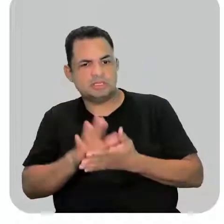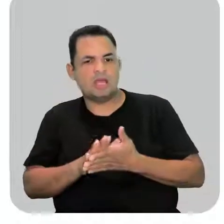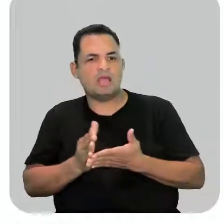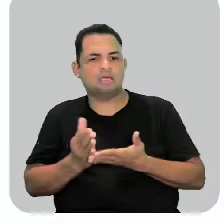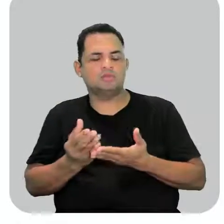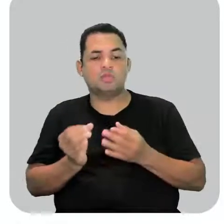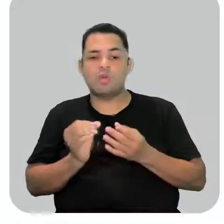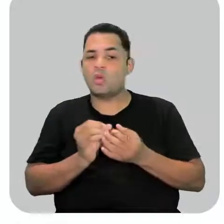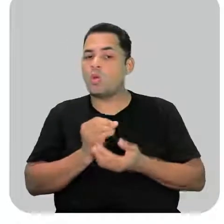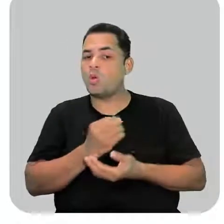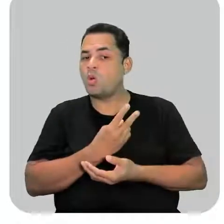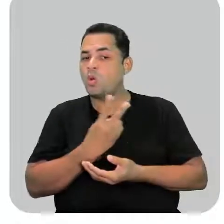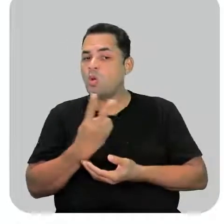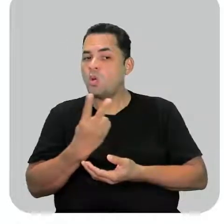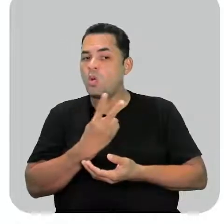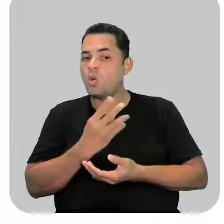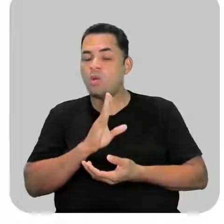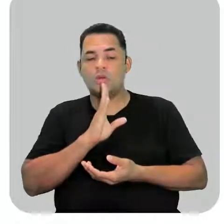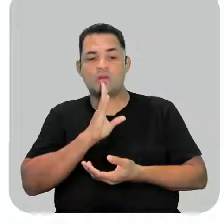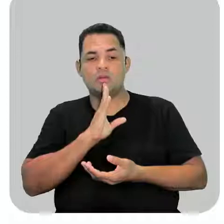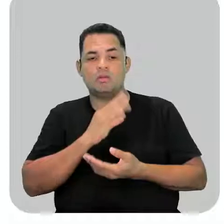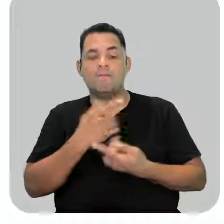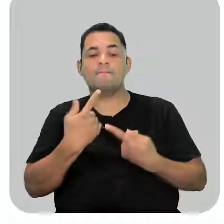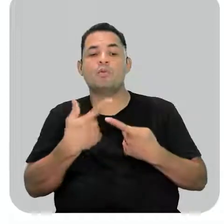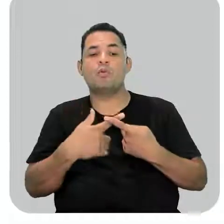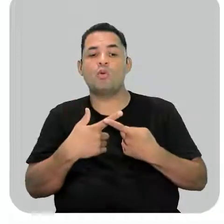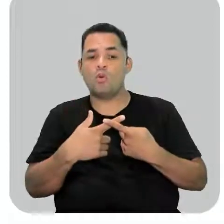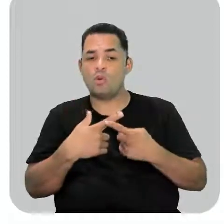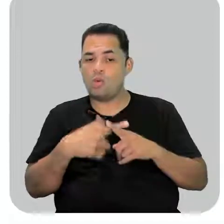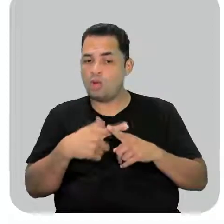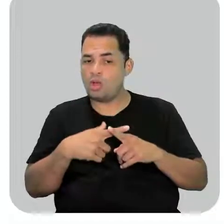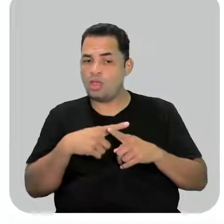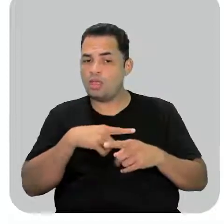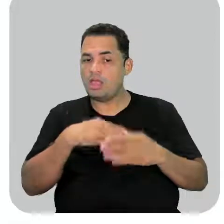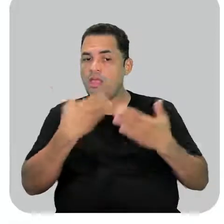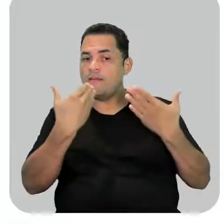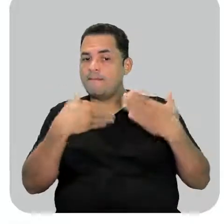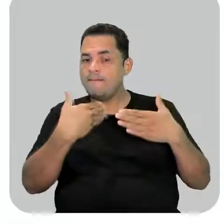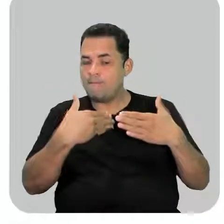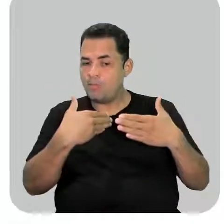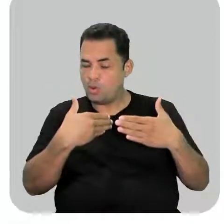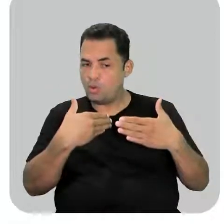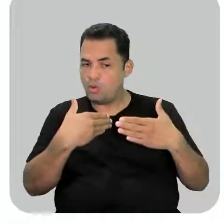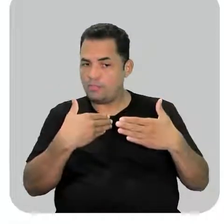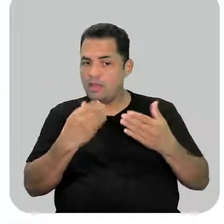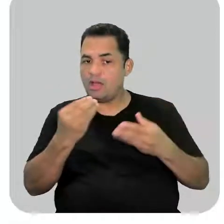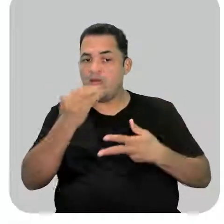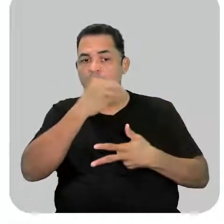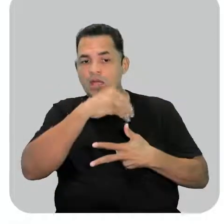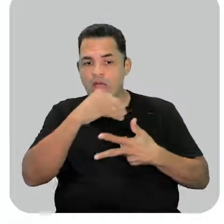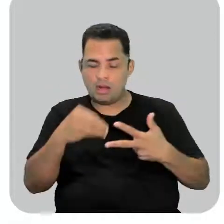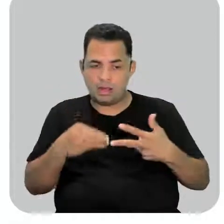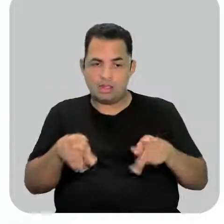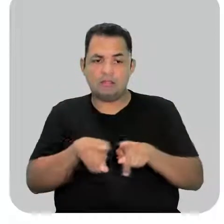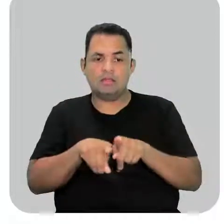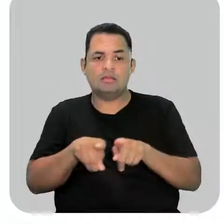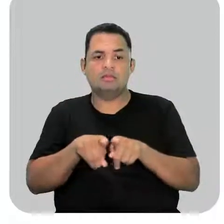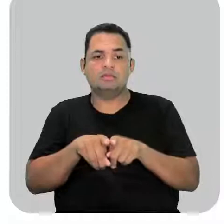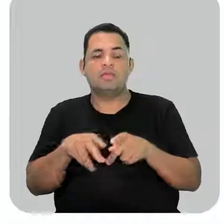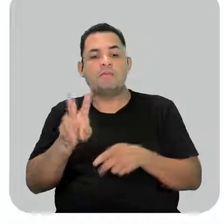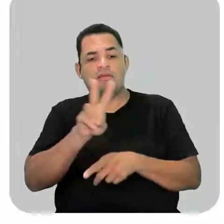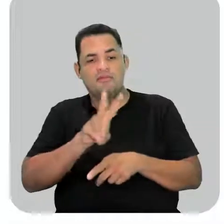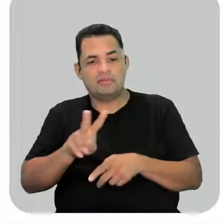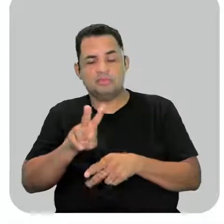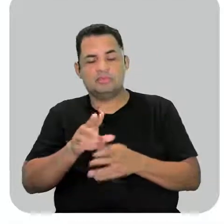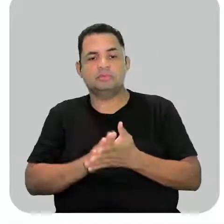duas maneiras, porque elas caem no vestibular, caem no Enem, e a gente não tem como prever qual vai ser a nomenclatura que